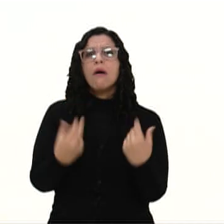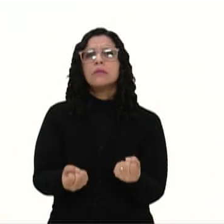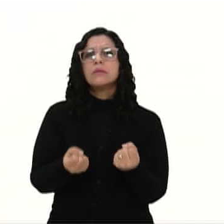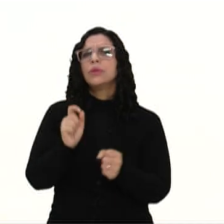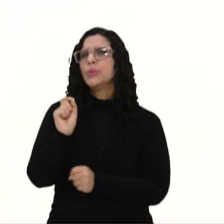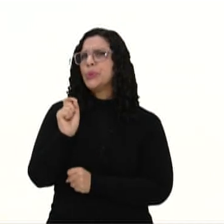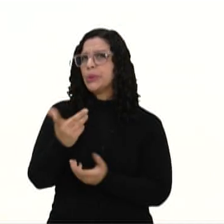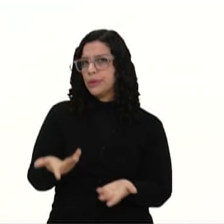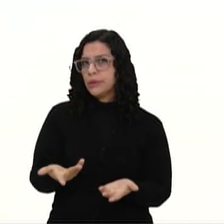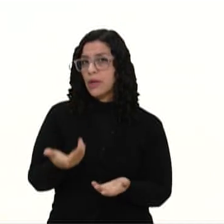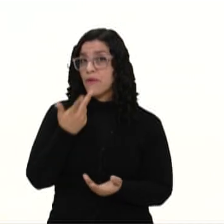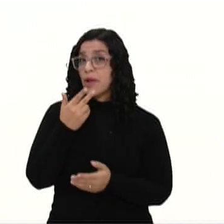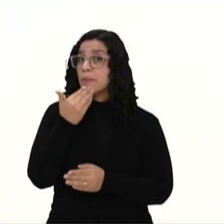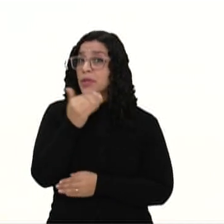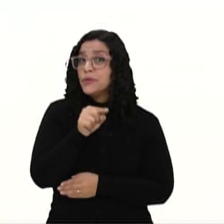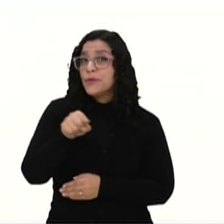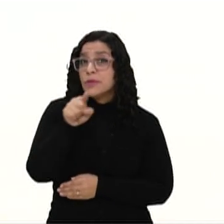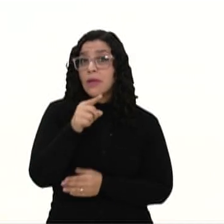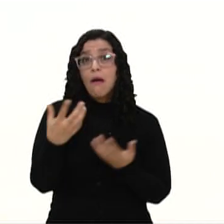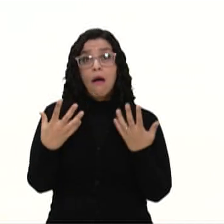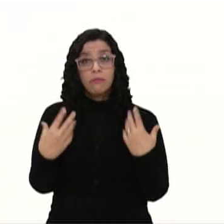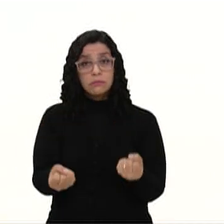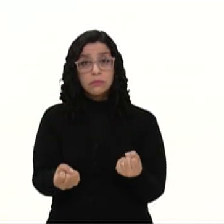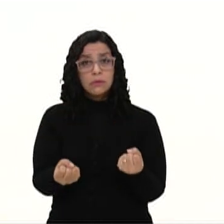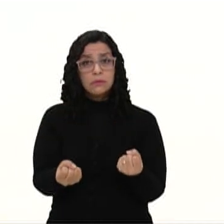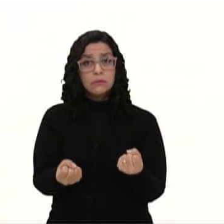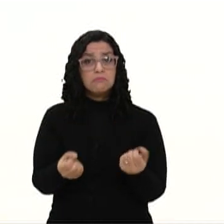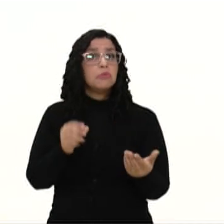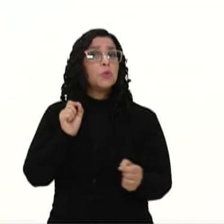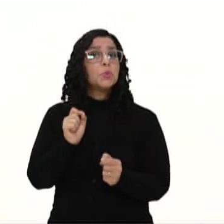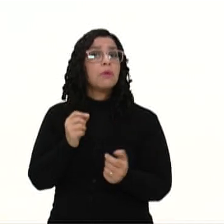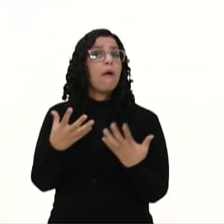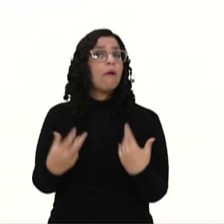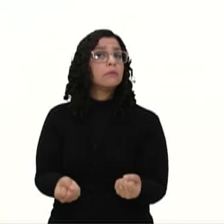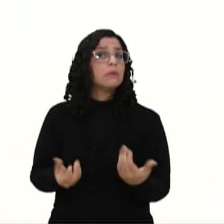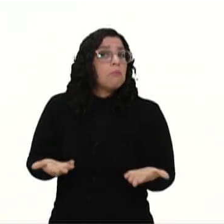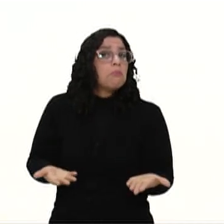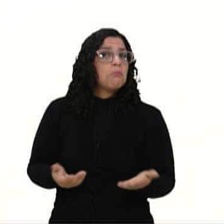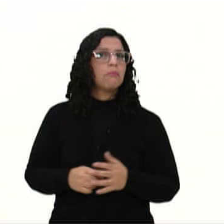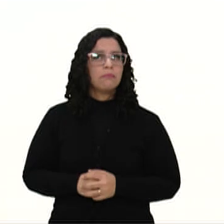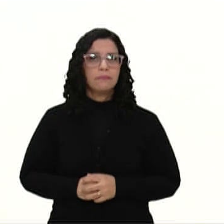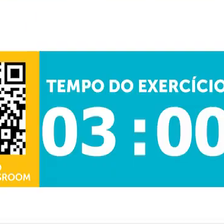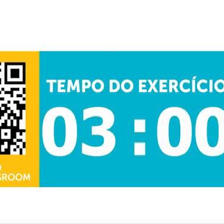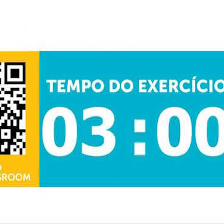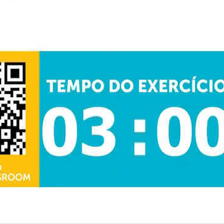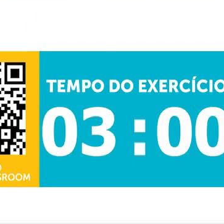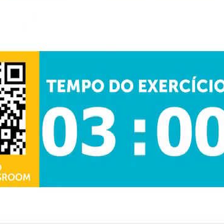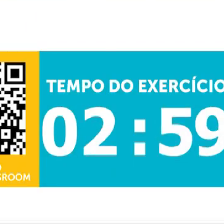aceitar? Ela faz esse pedido: aceite. O que ela está pedindo para você aceitar?